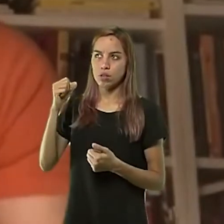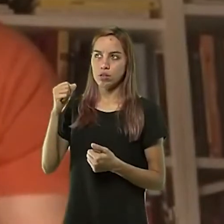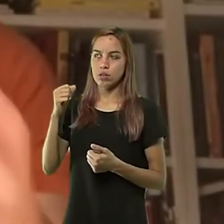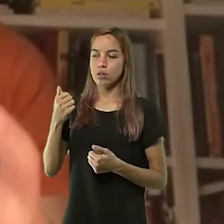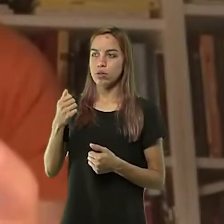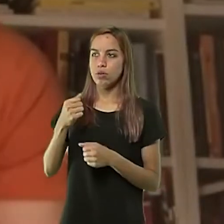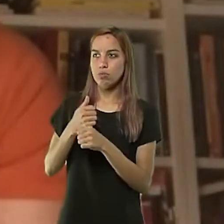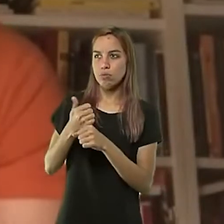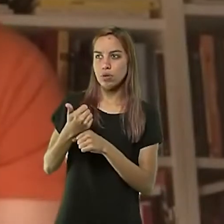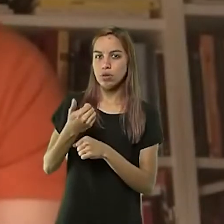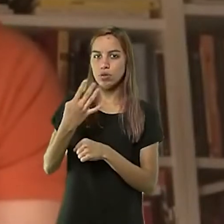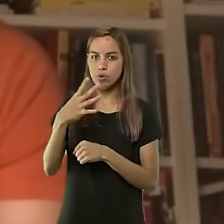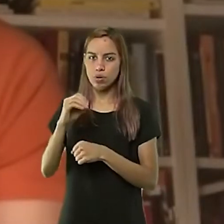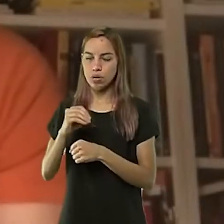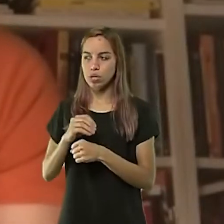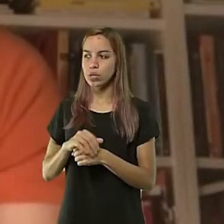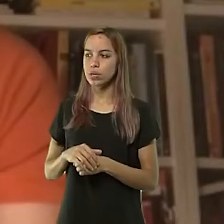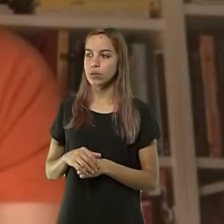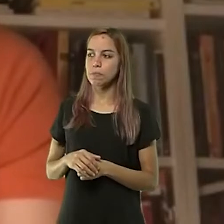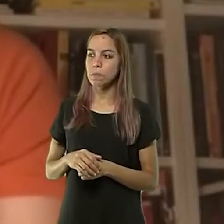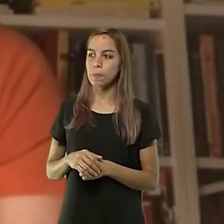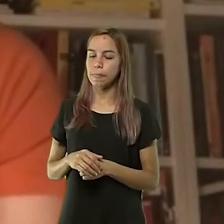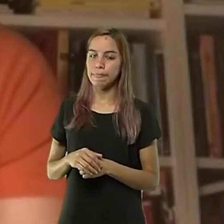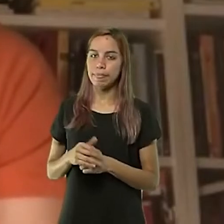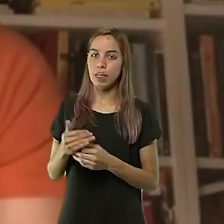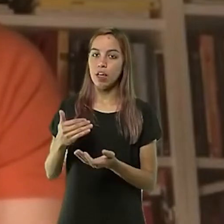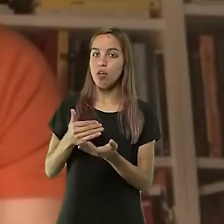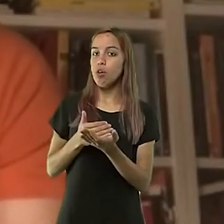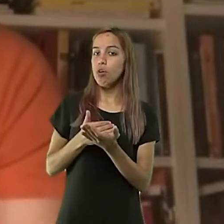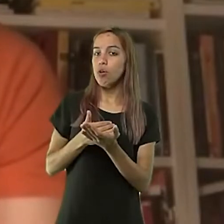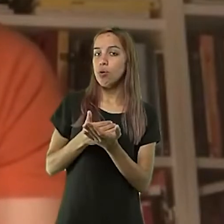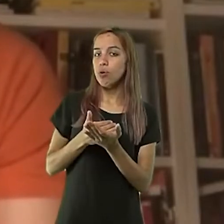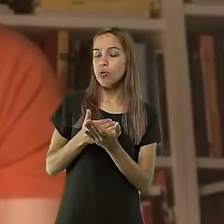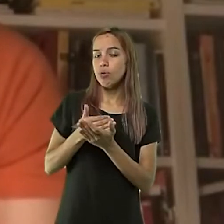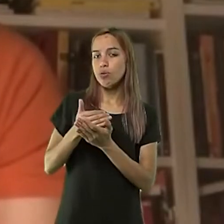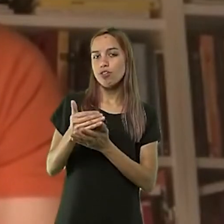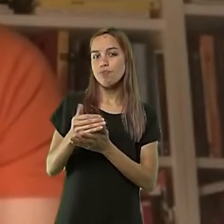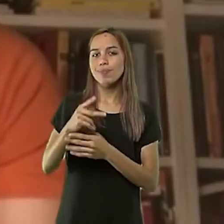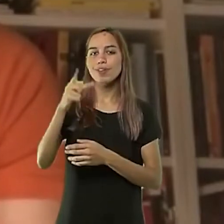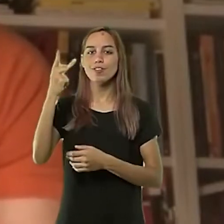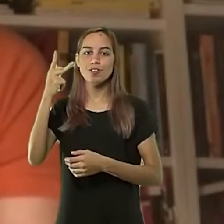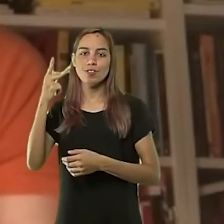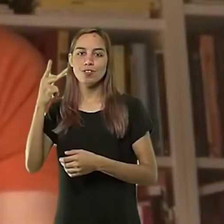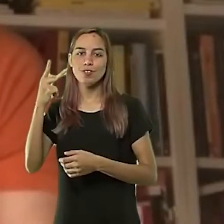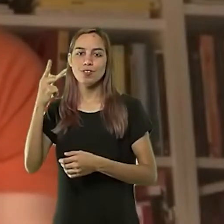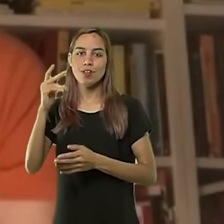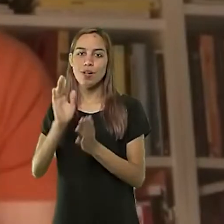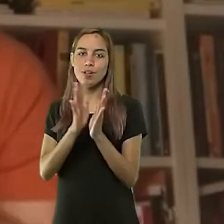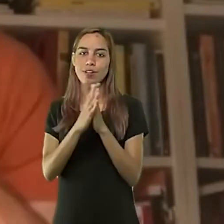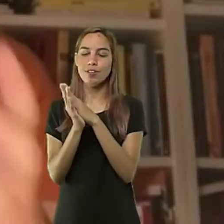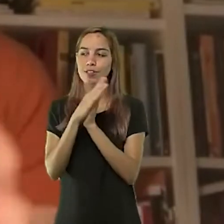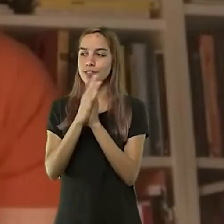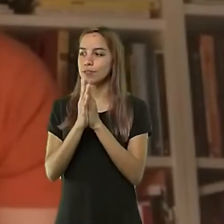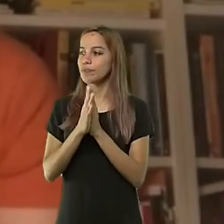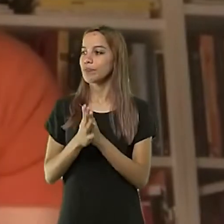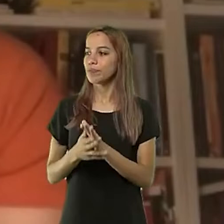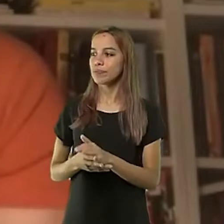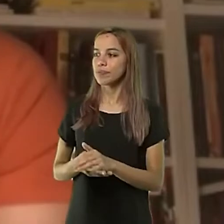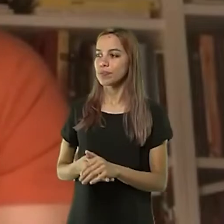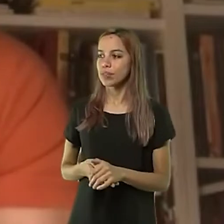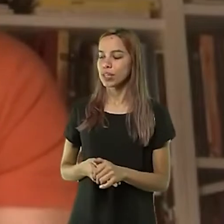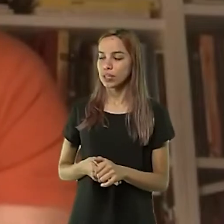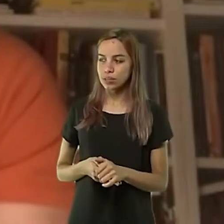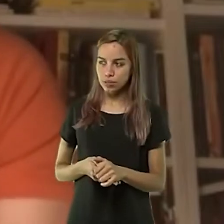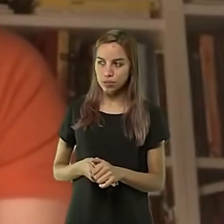e portanto partimos daí da Segunda Guerra Mundial para a frente, e portanto tem também muito que ver